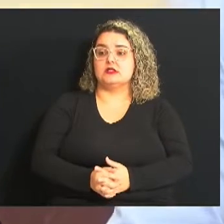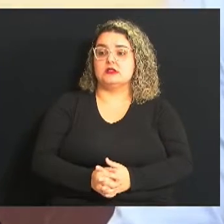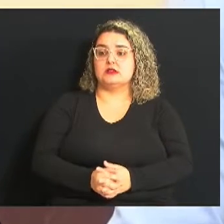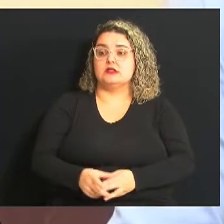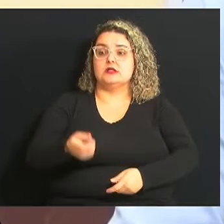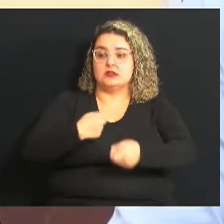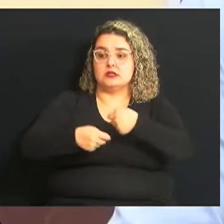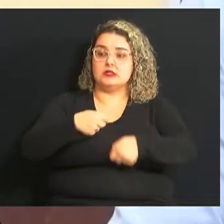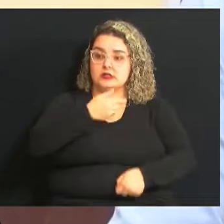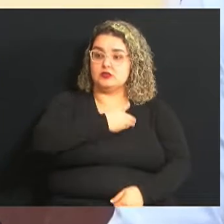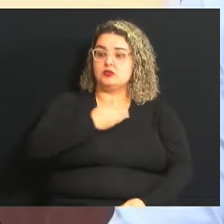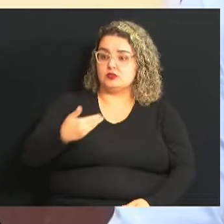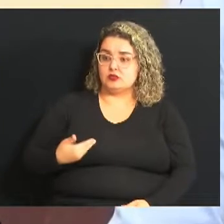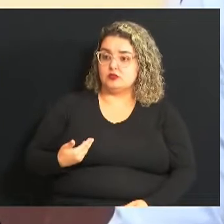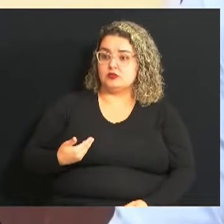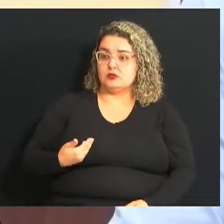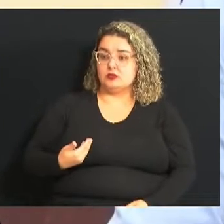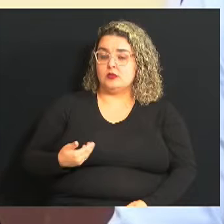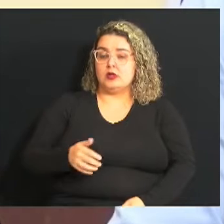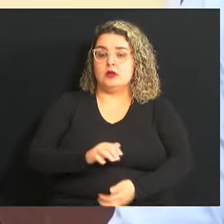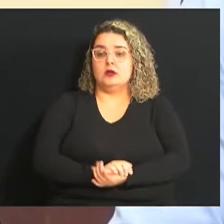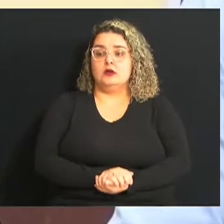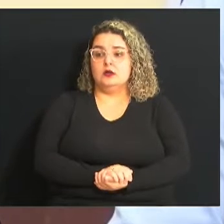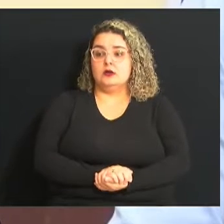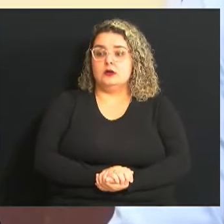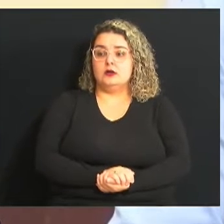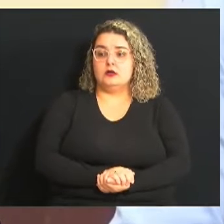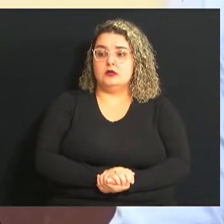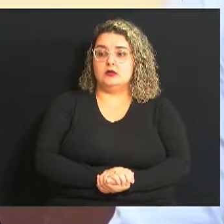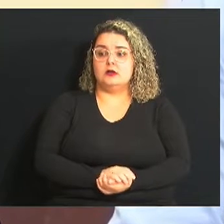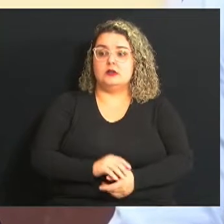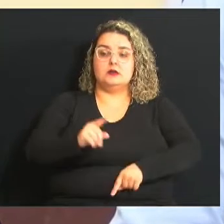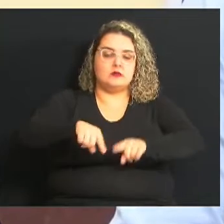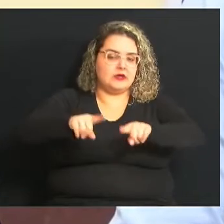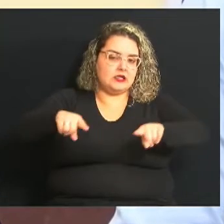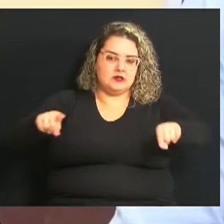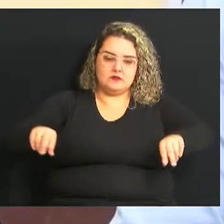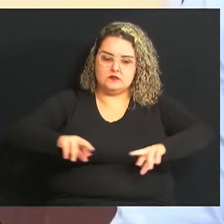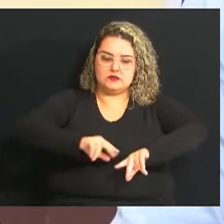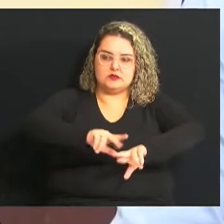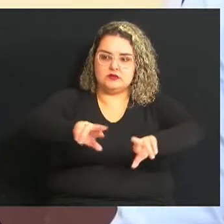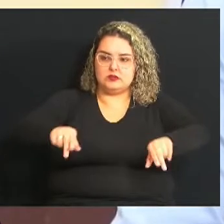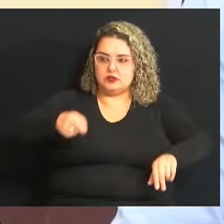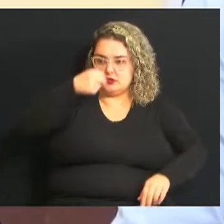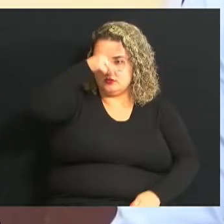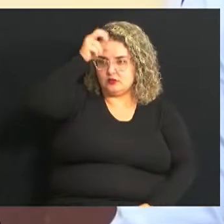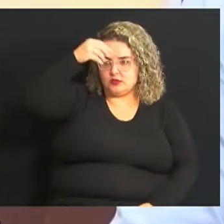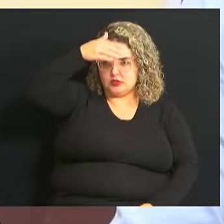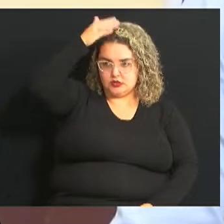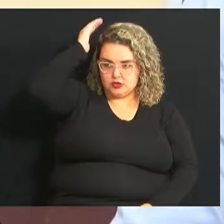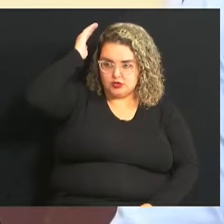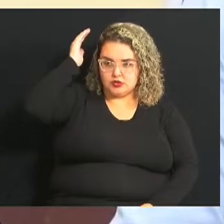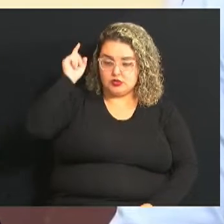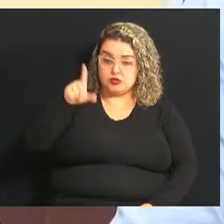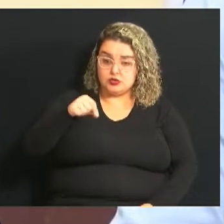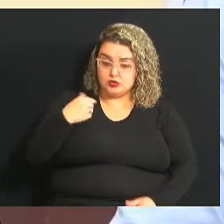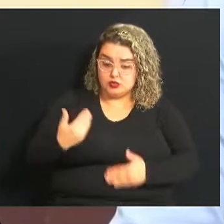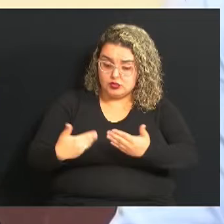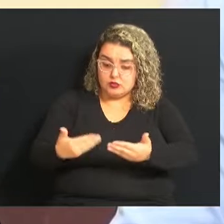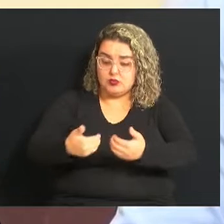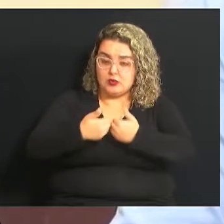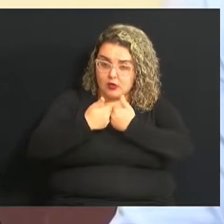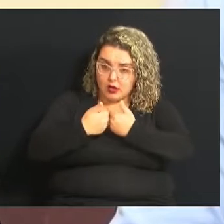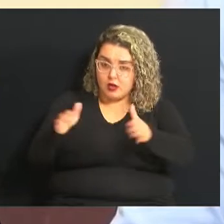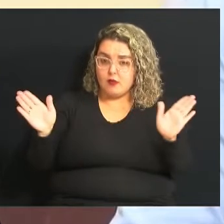administração pública. Ele envolve muitas variáveis. O prefeito Dário escolheu fazer um processo aberto, um